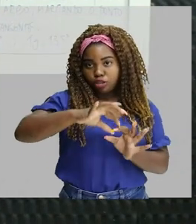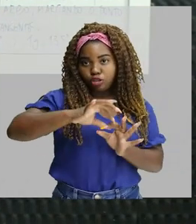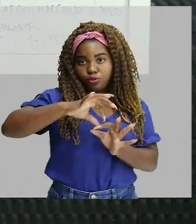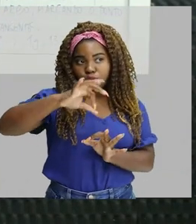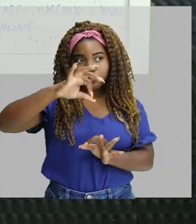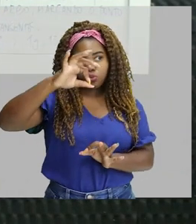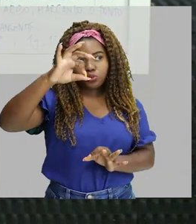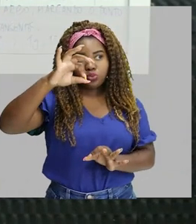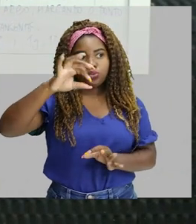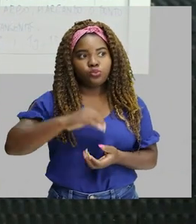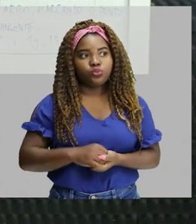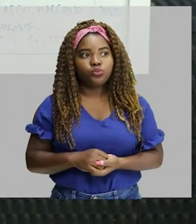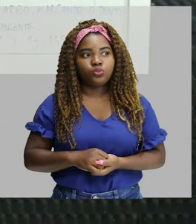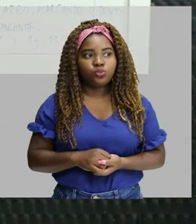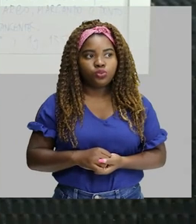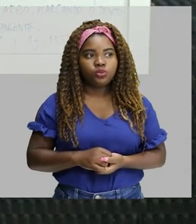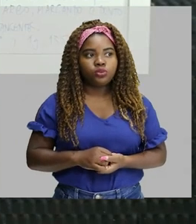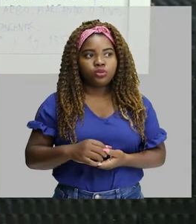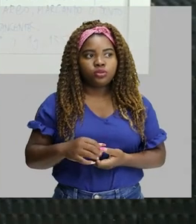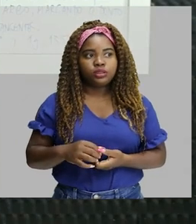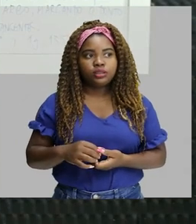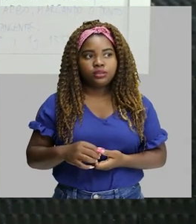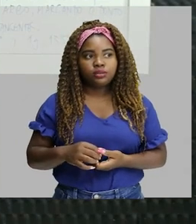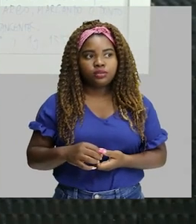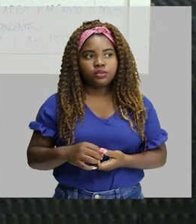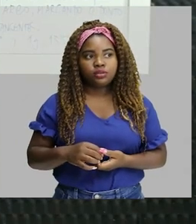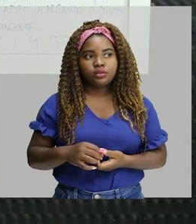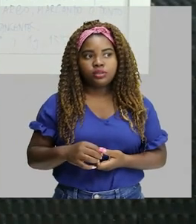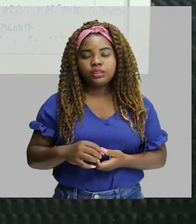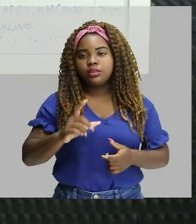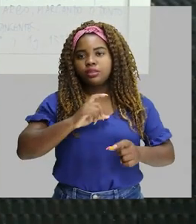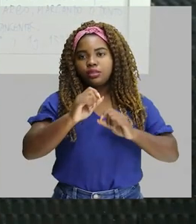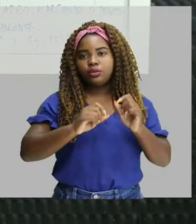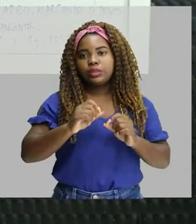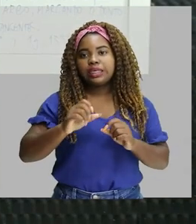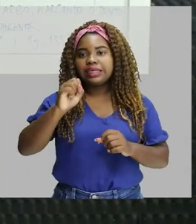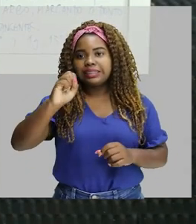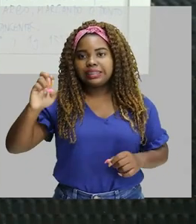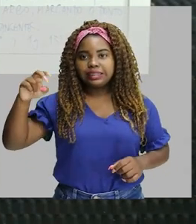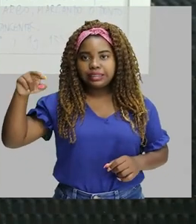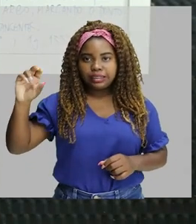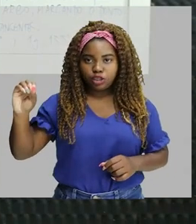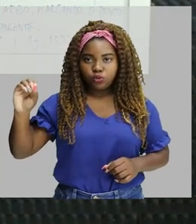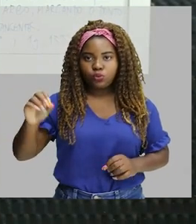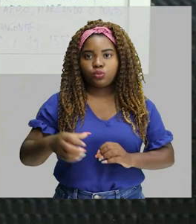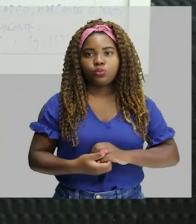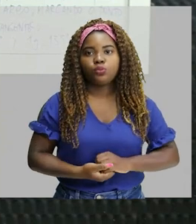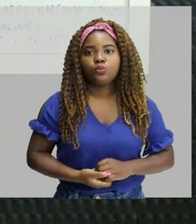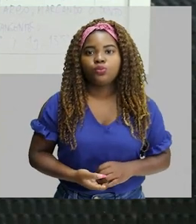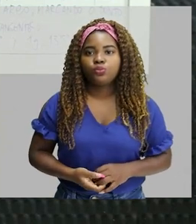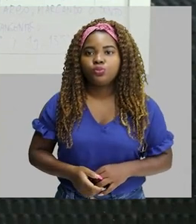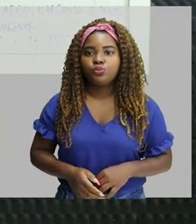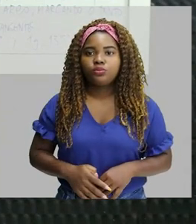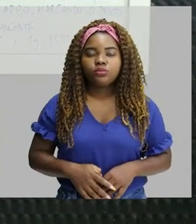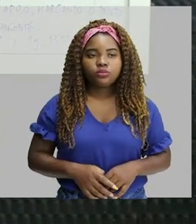eixo Y ele vai receber o nome de eixo dos senos eixo dos